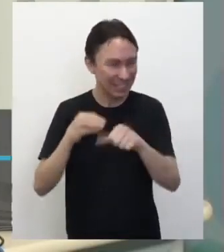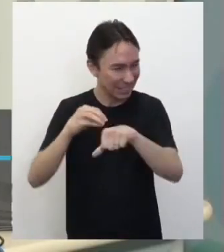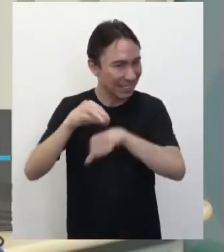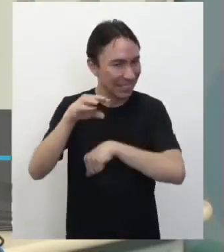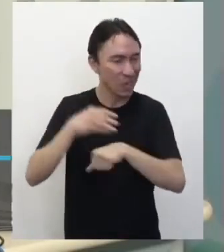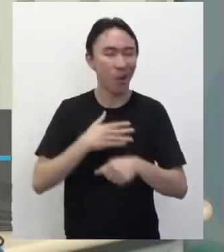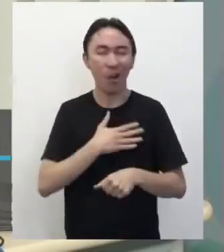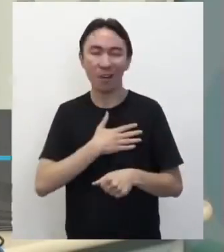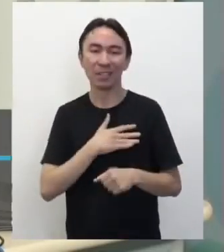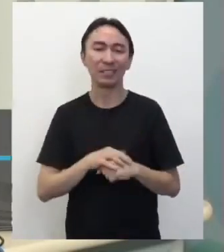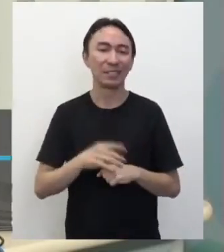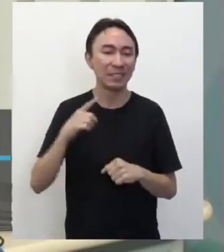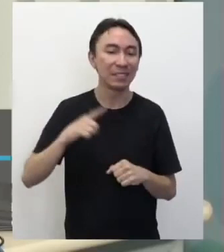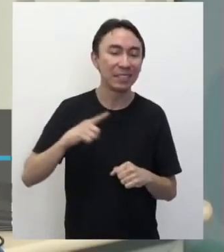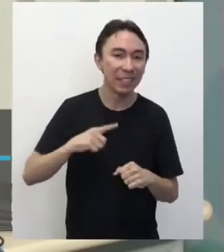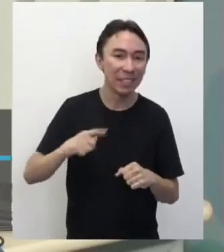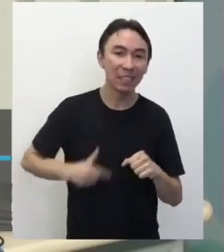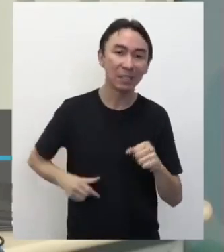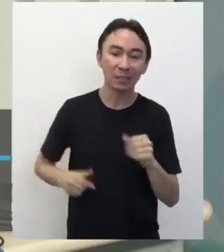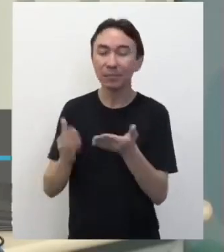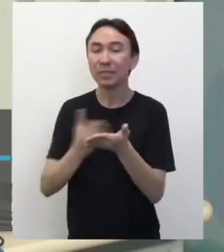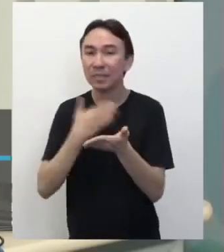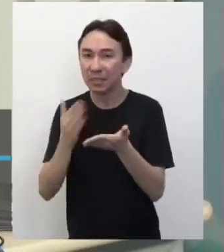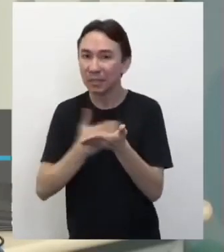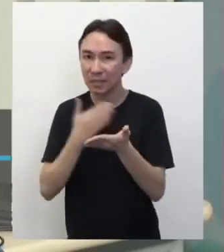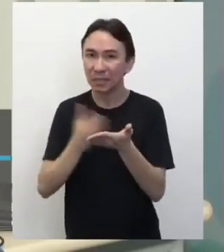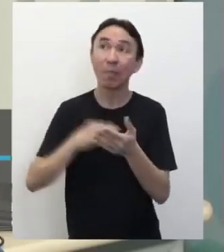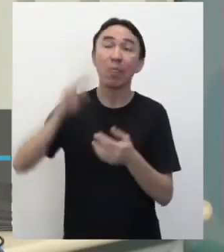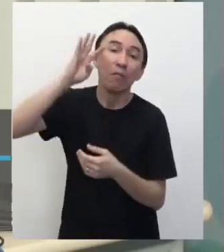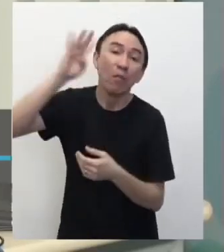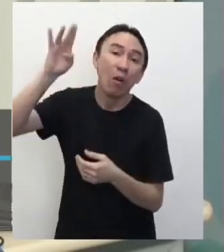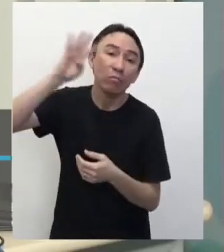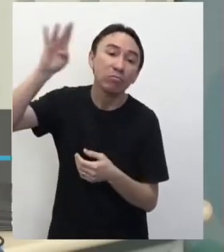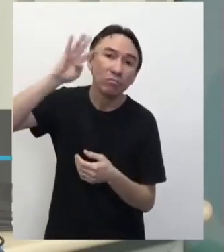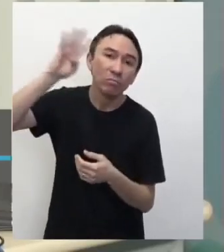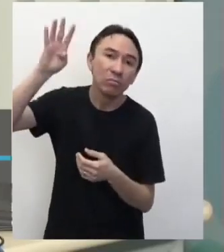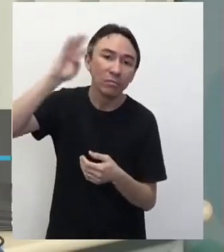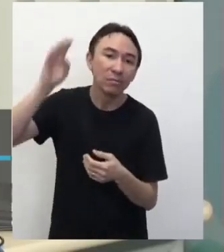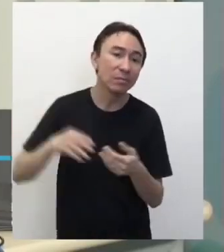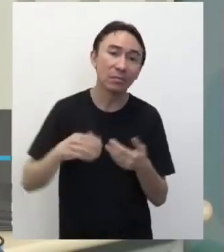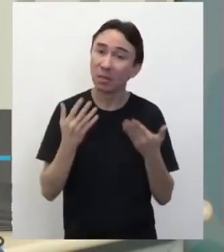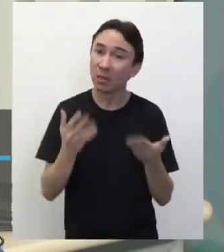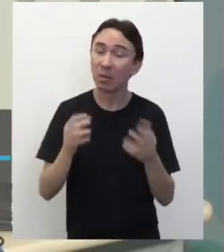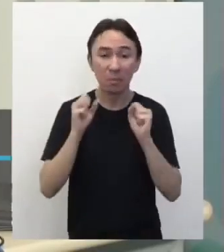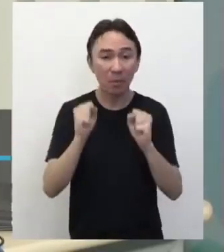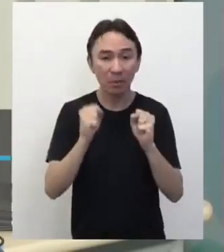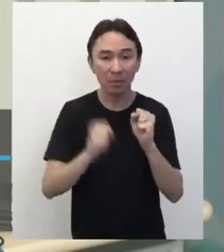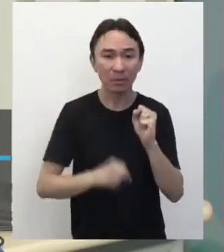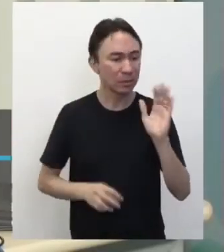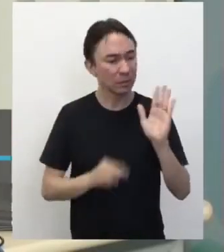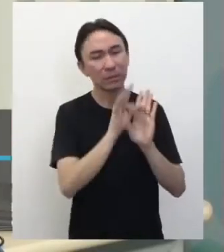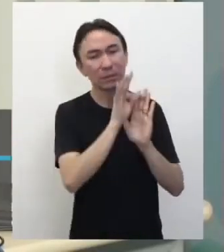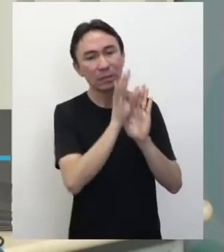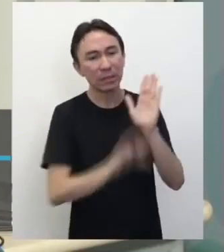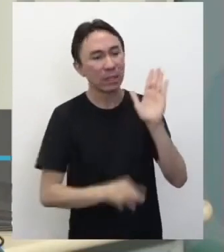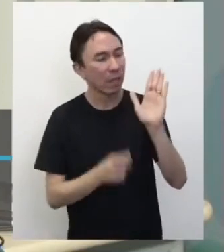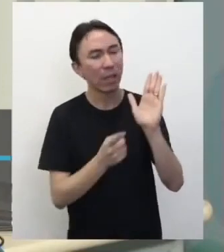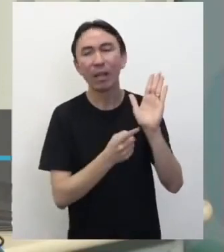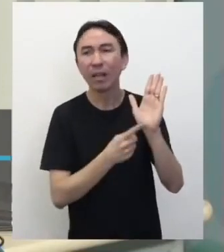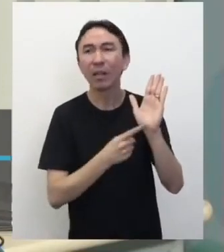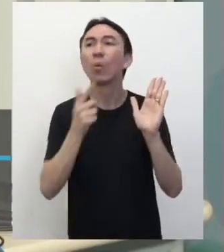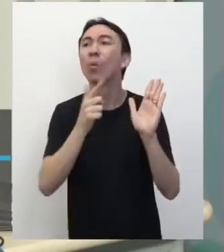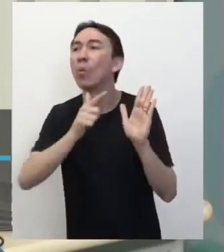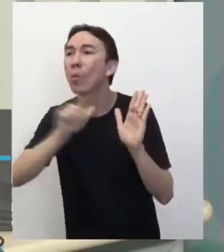ilustrado sobre um filósofo chamado Foucault, e a gente pode colocar uma intertextualidade em outro texto não literário, e que ele fala assim: